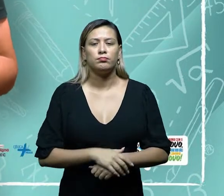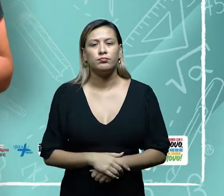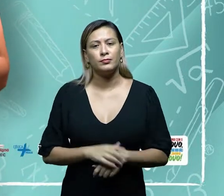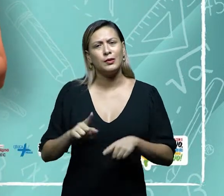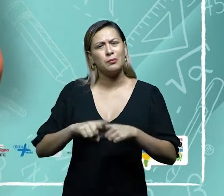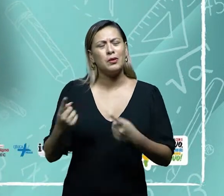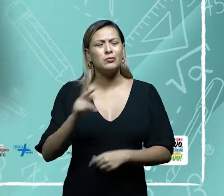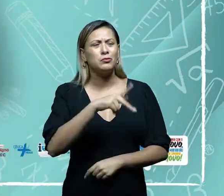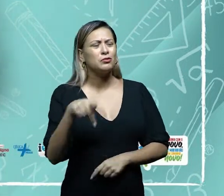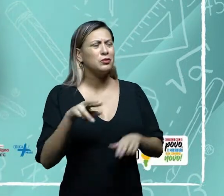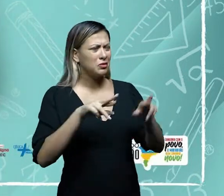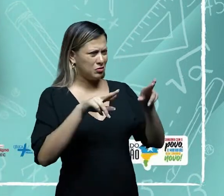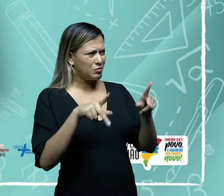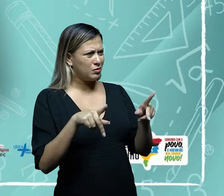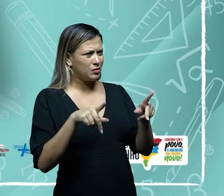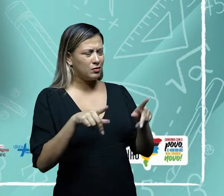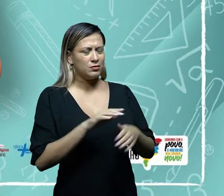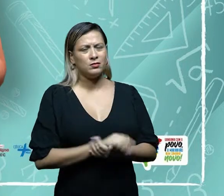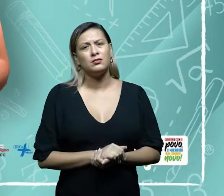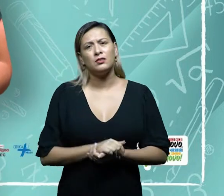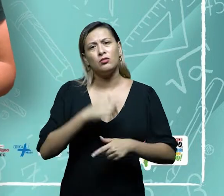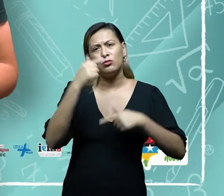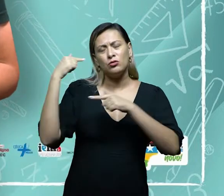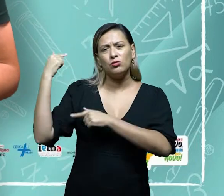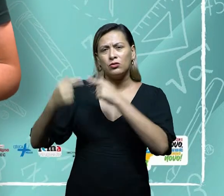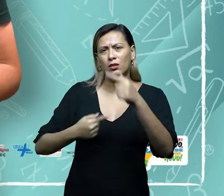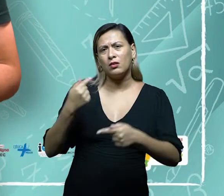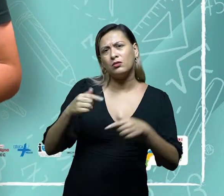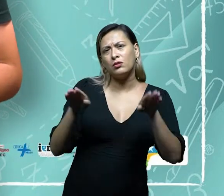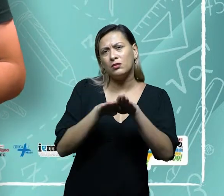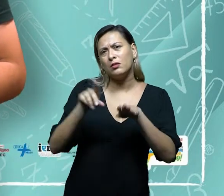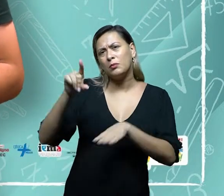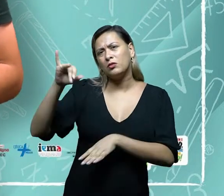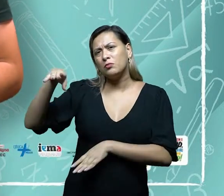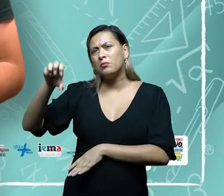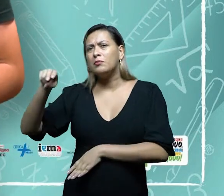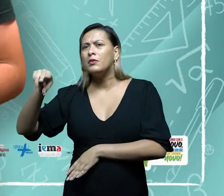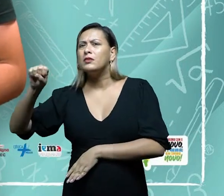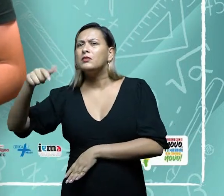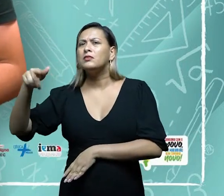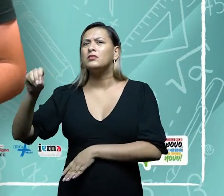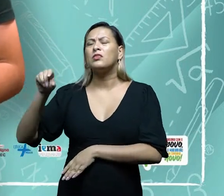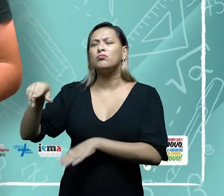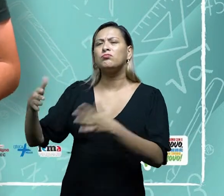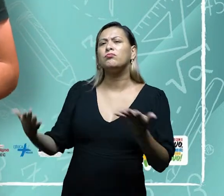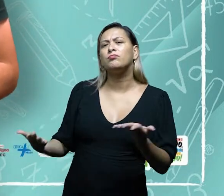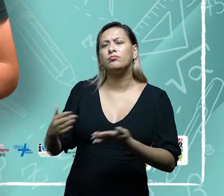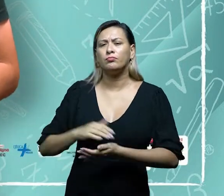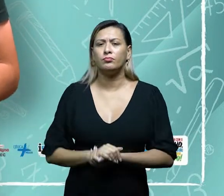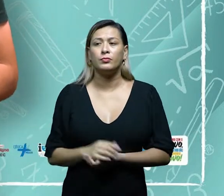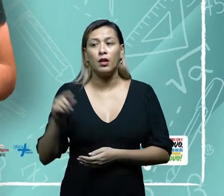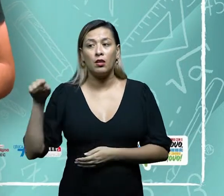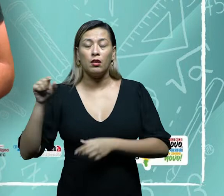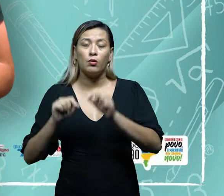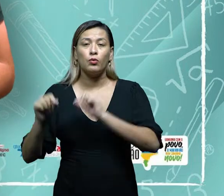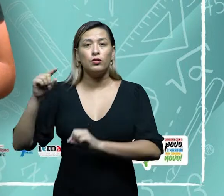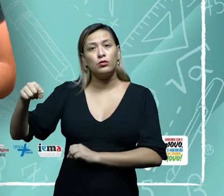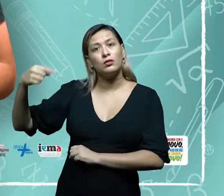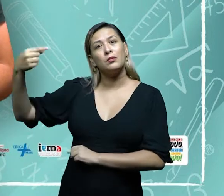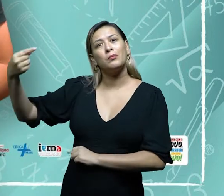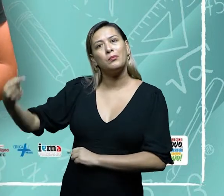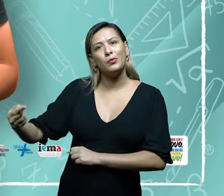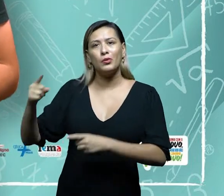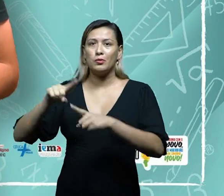Professor, existe diferença em dimensões e gerações? Dimensões, a gente, de fato, né, tem aquela ideia de posterioridade, mas